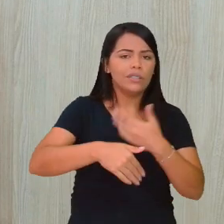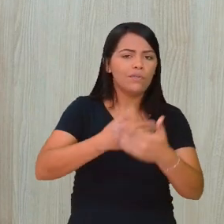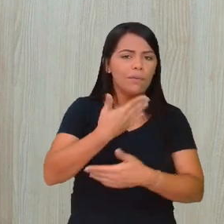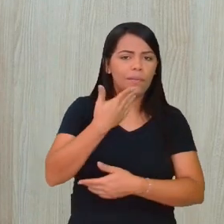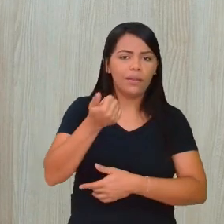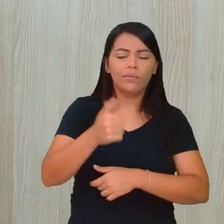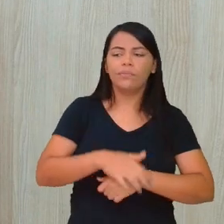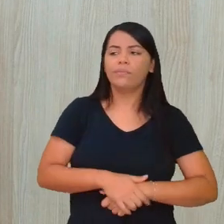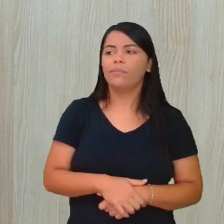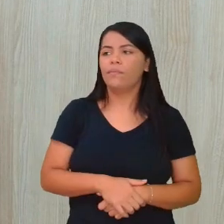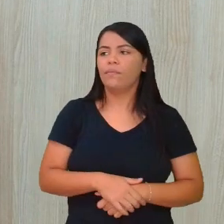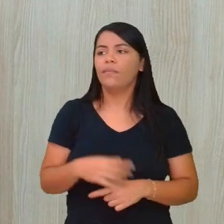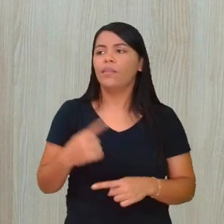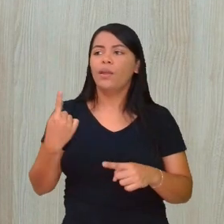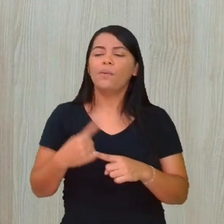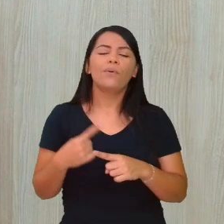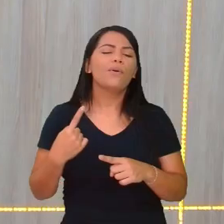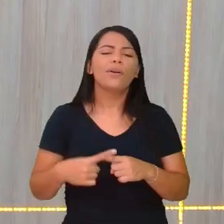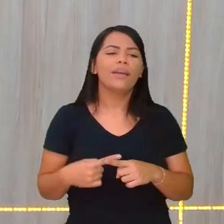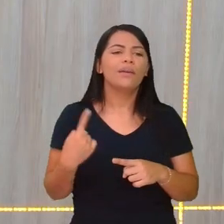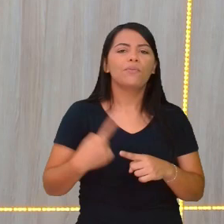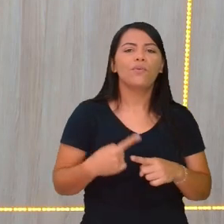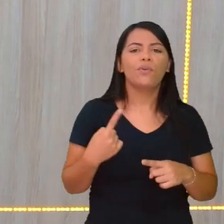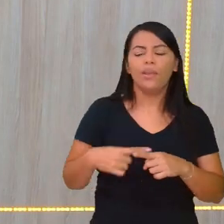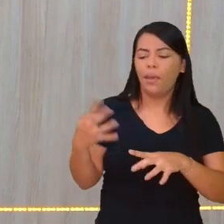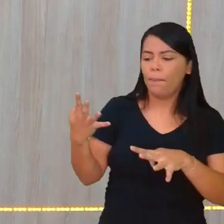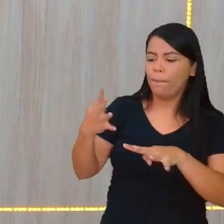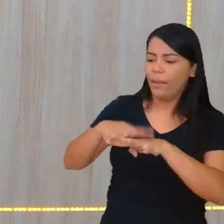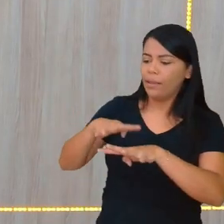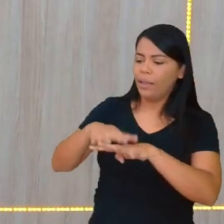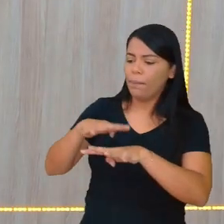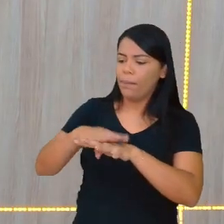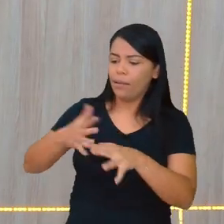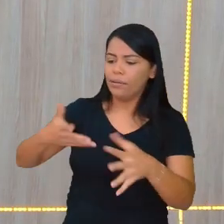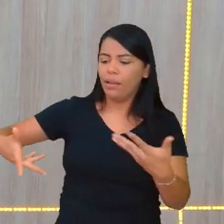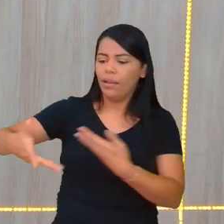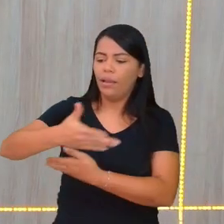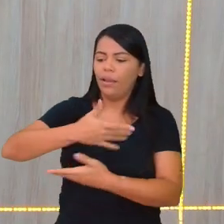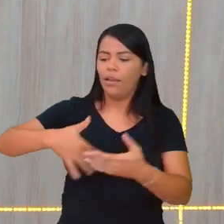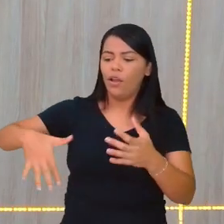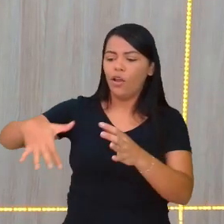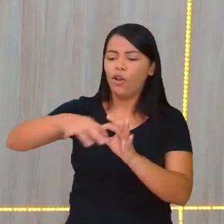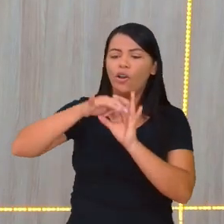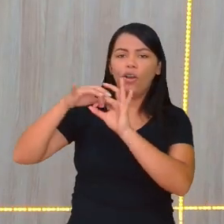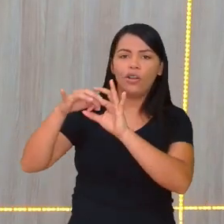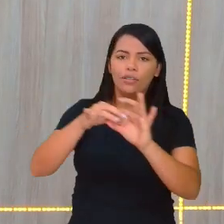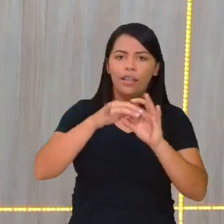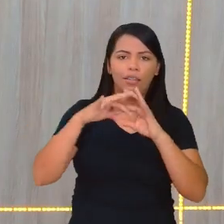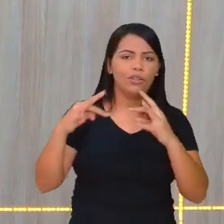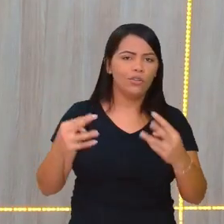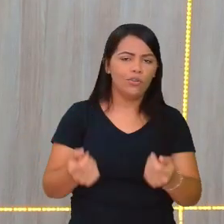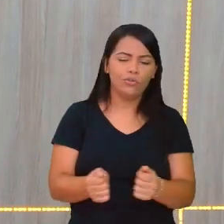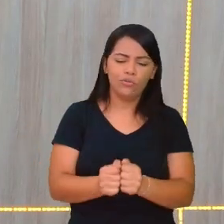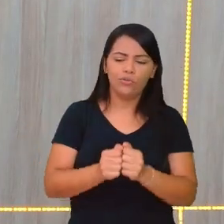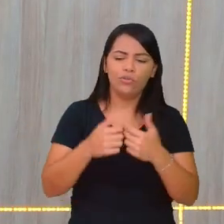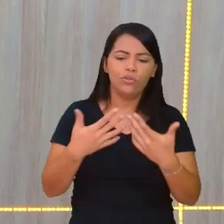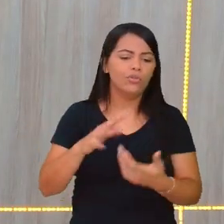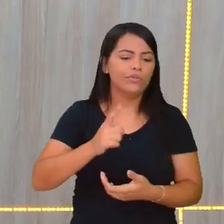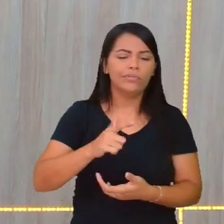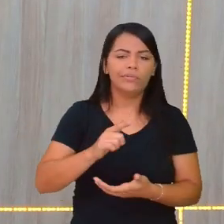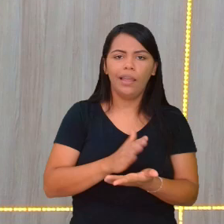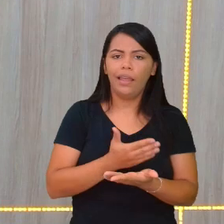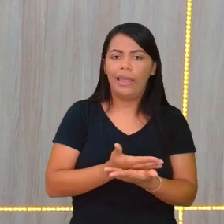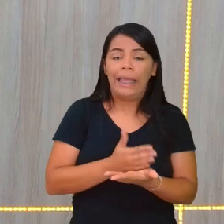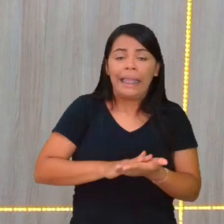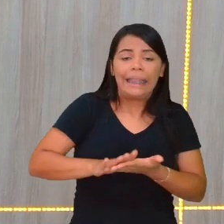professor Ricardinho? Porque a matemática está toda conectada, não tem nada separado. O que vocês estão aprendendo